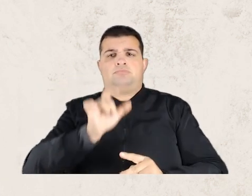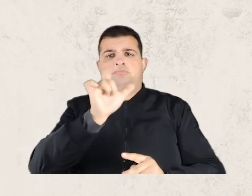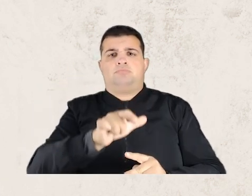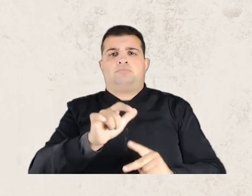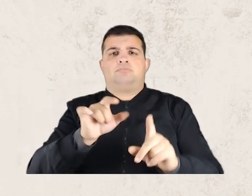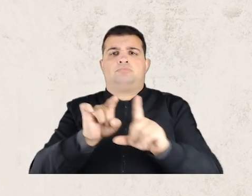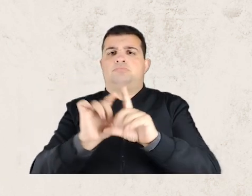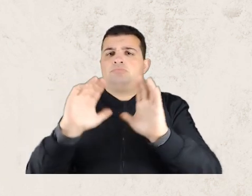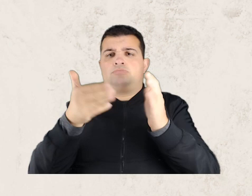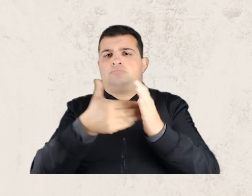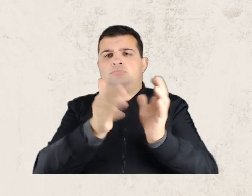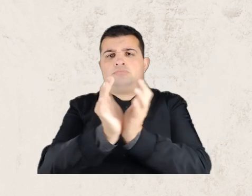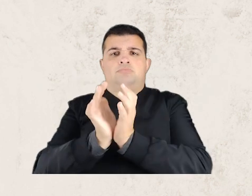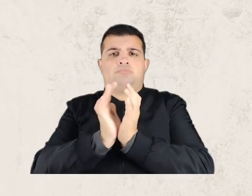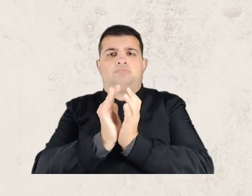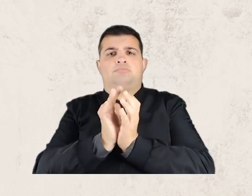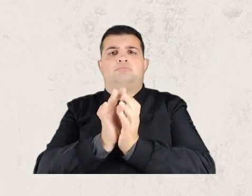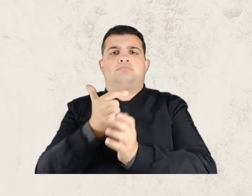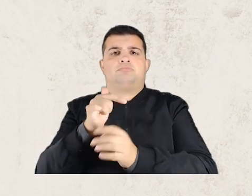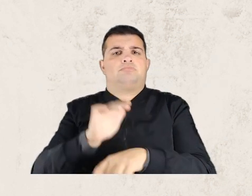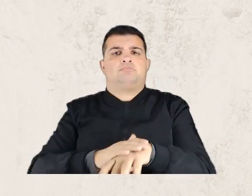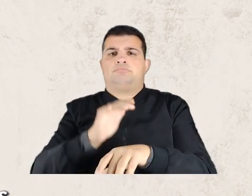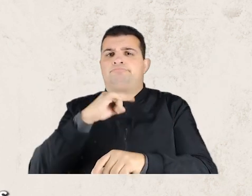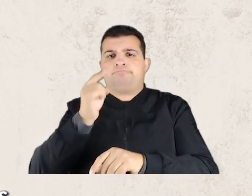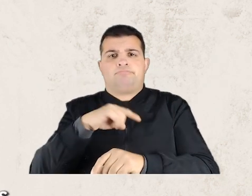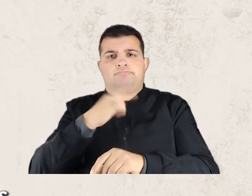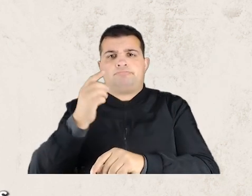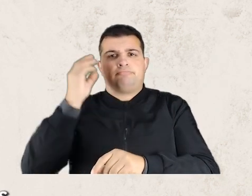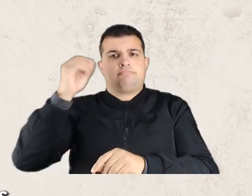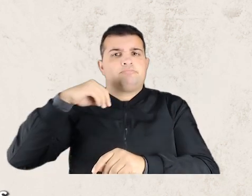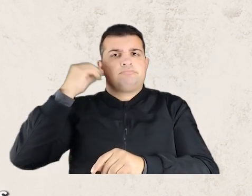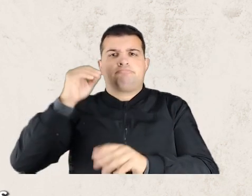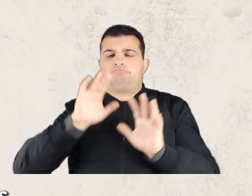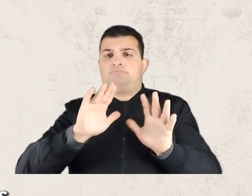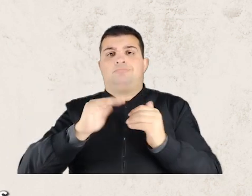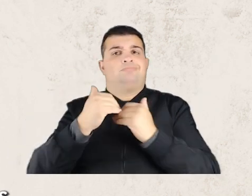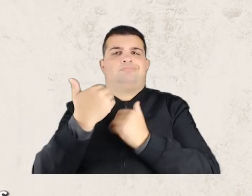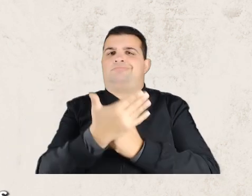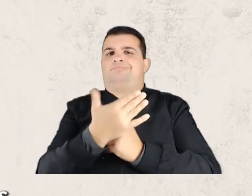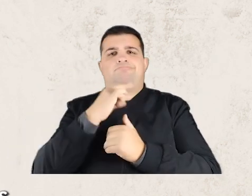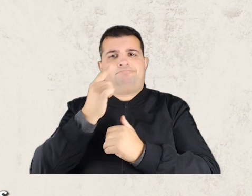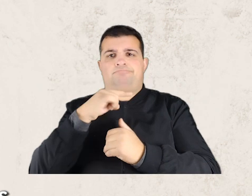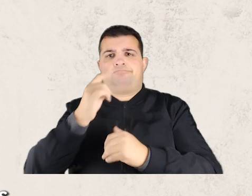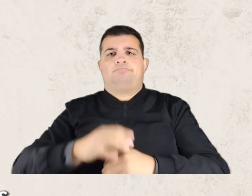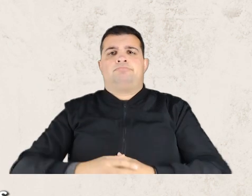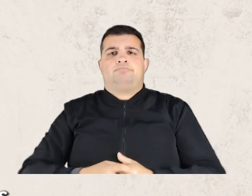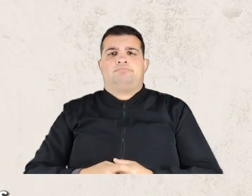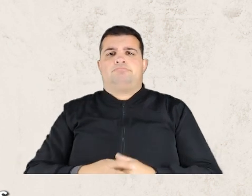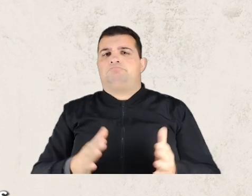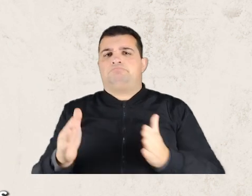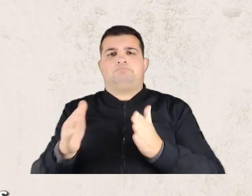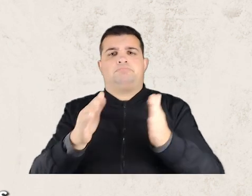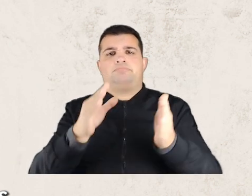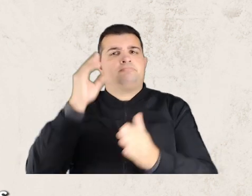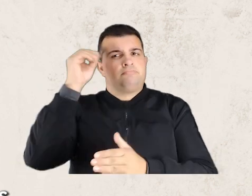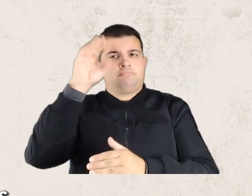psicologia social, comunitária e política, sim. Uma psicologia severina, que olhe para o indivíduo e para